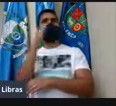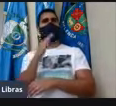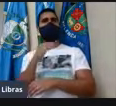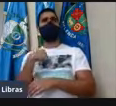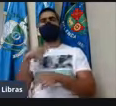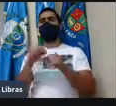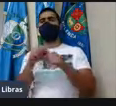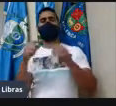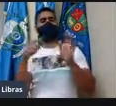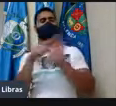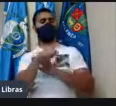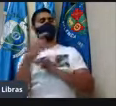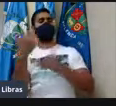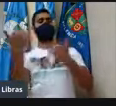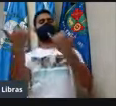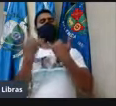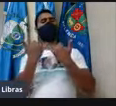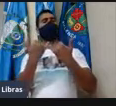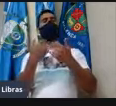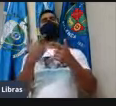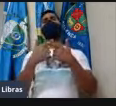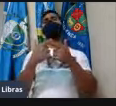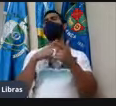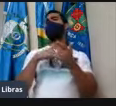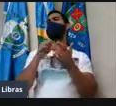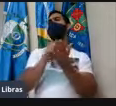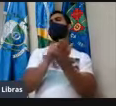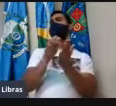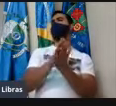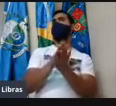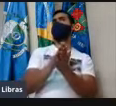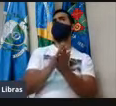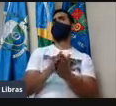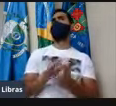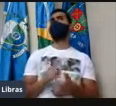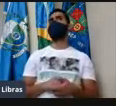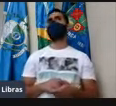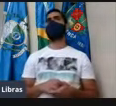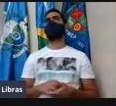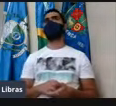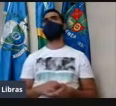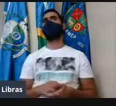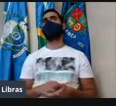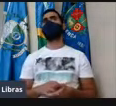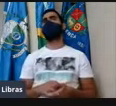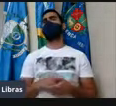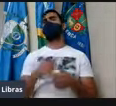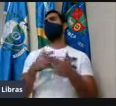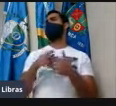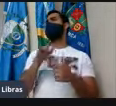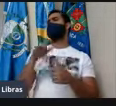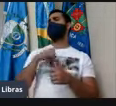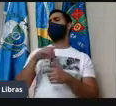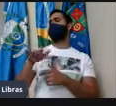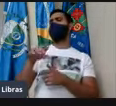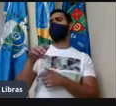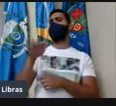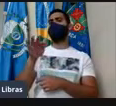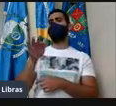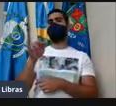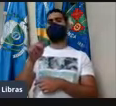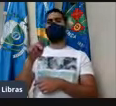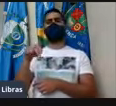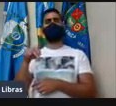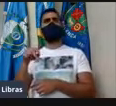ele ia verificar e me informar o porquê dessa multa. Porque se é debitado no FPM, no momento que